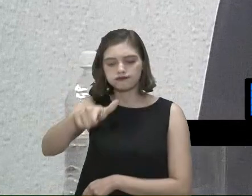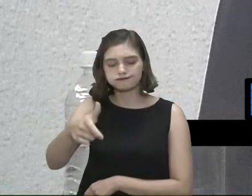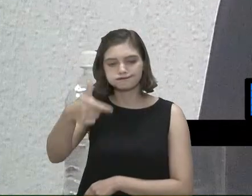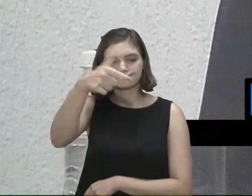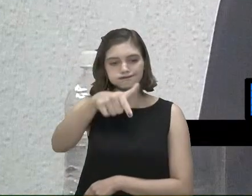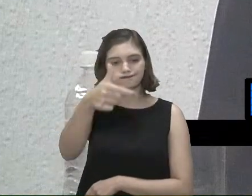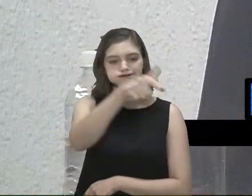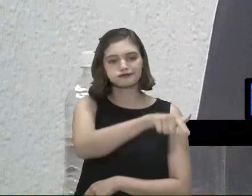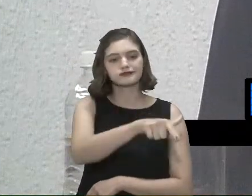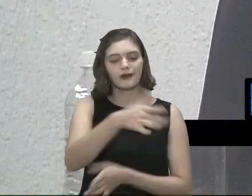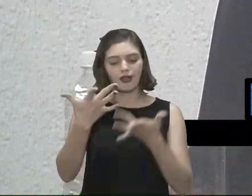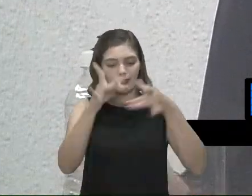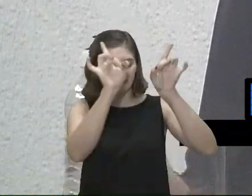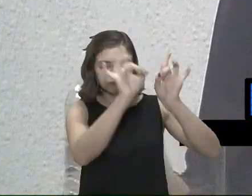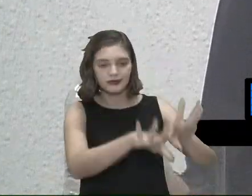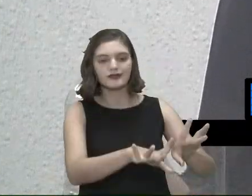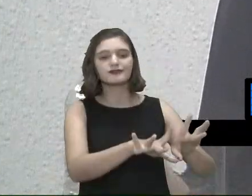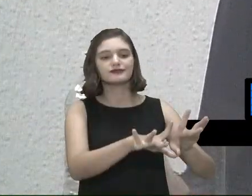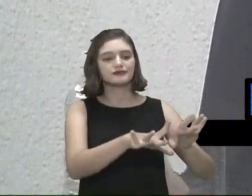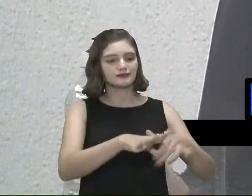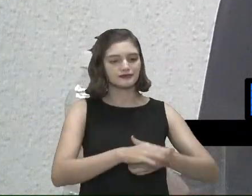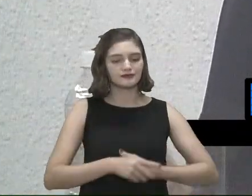outro do outro.